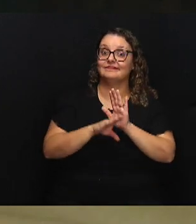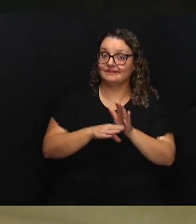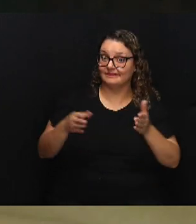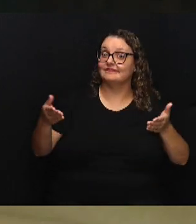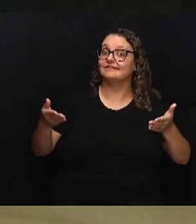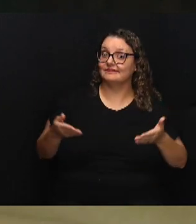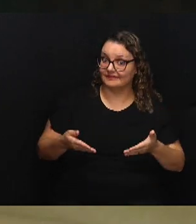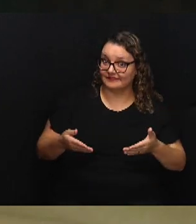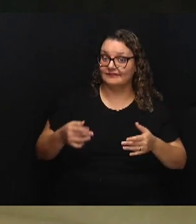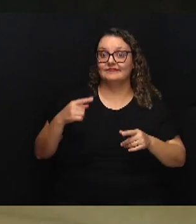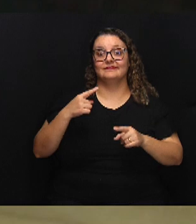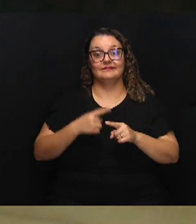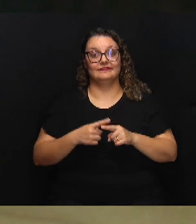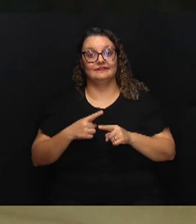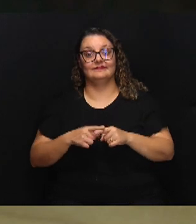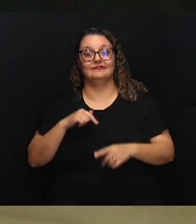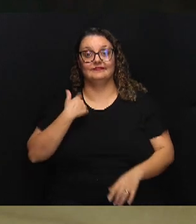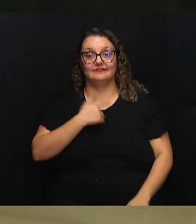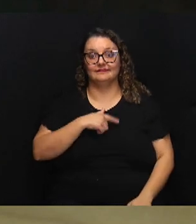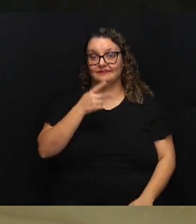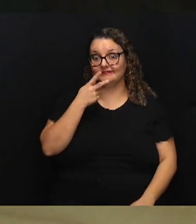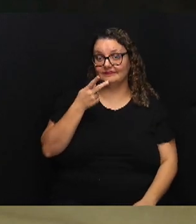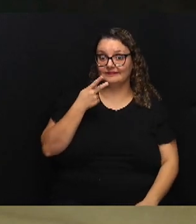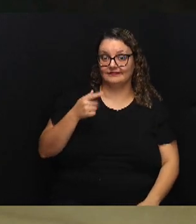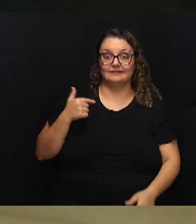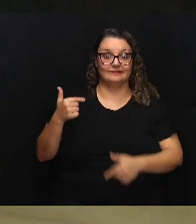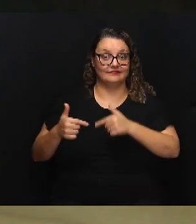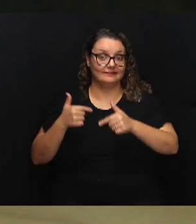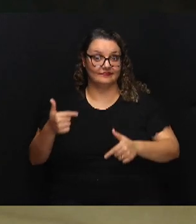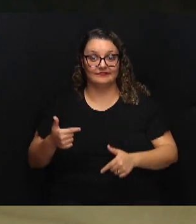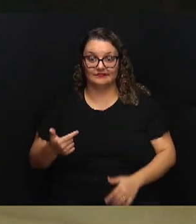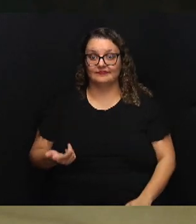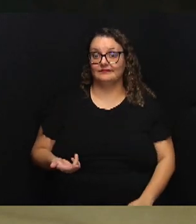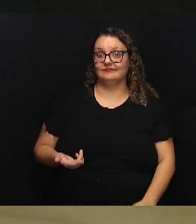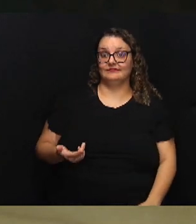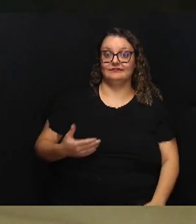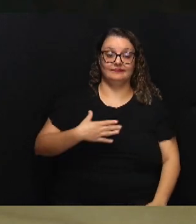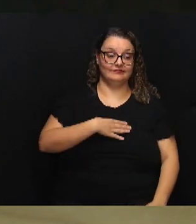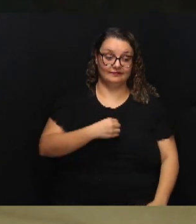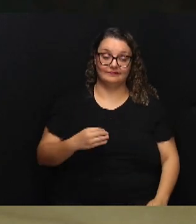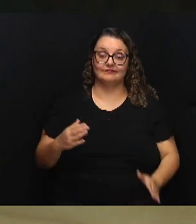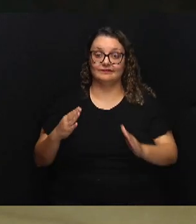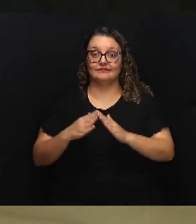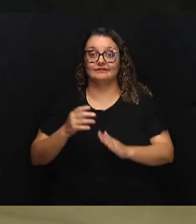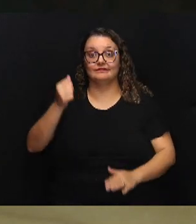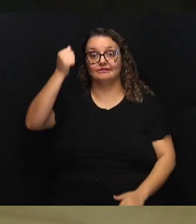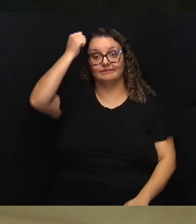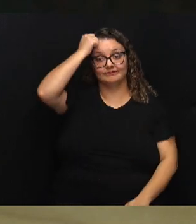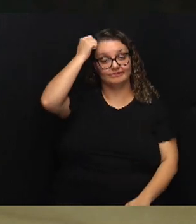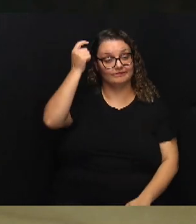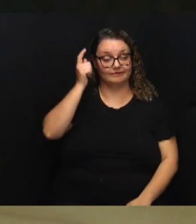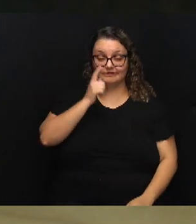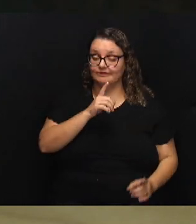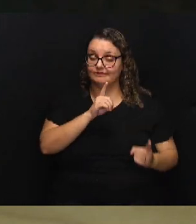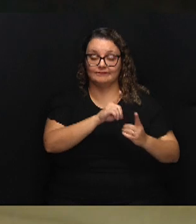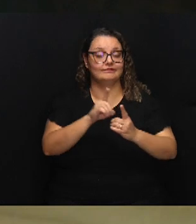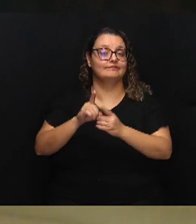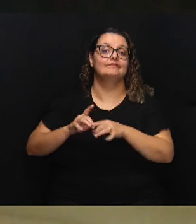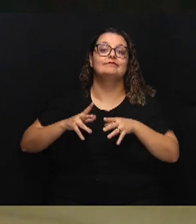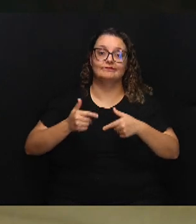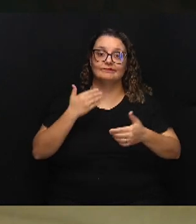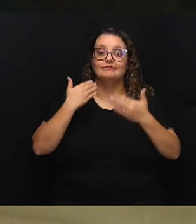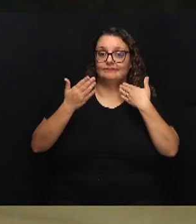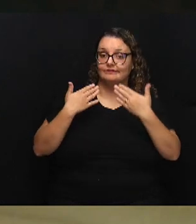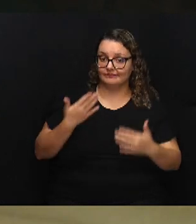tá? Porque a gente fala sobre trabalho, filhos, casa e a culpa por não dar conta de tudo. A gente vai